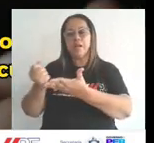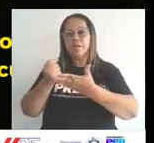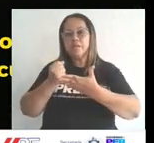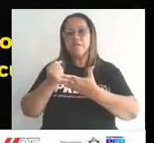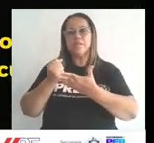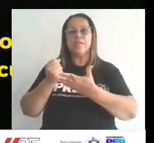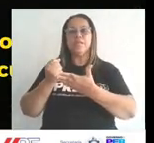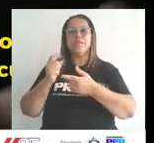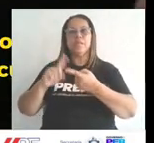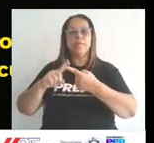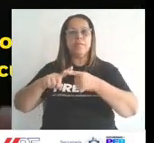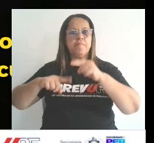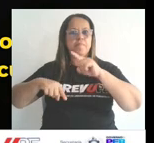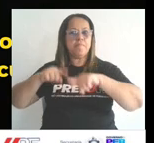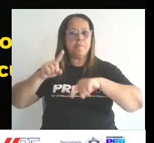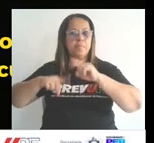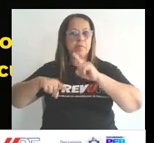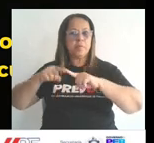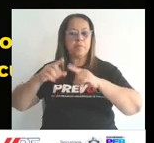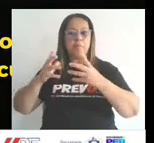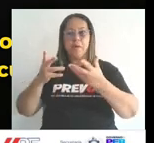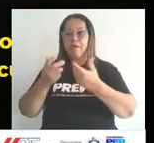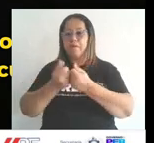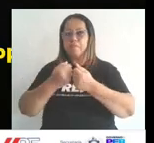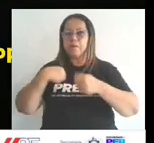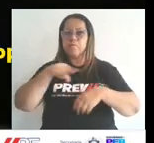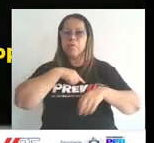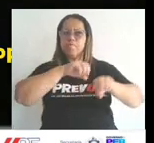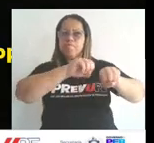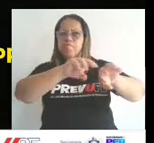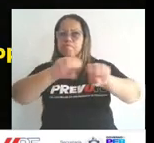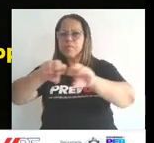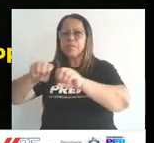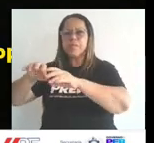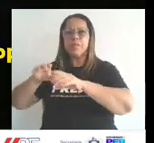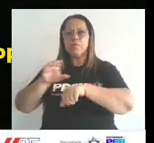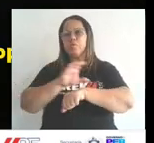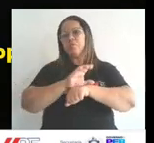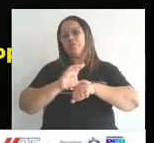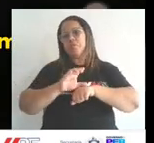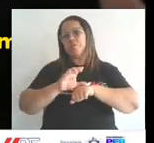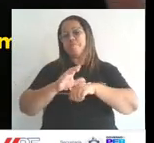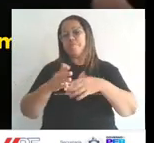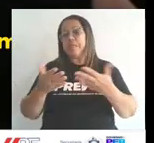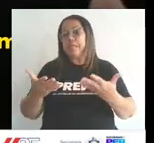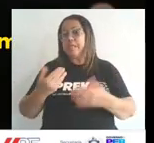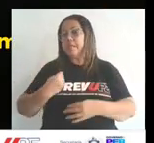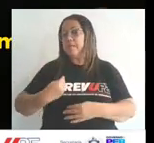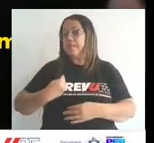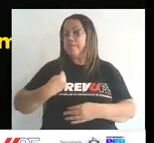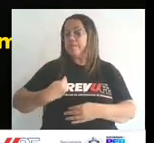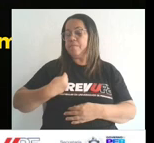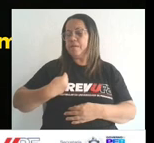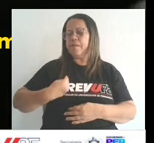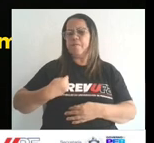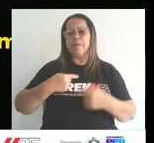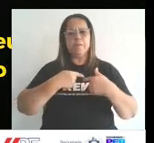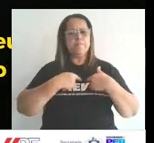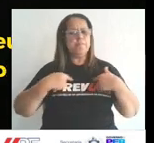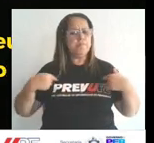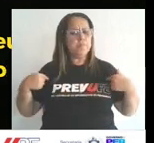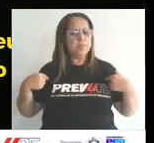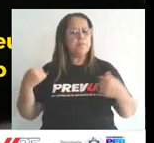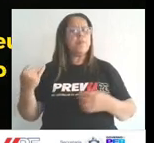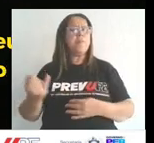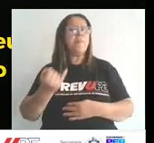para que nós possamos passar para os alunos no curso. E na minha vida, o Prevup realmente ele foi um ponto crucial,